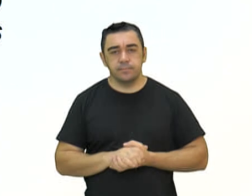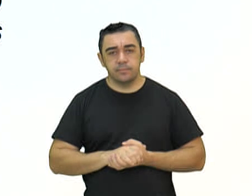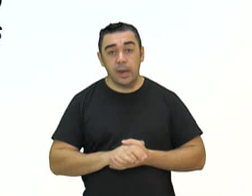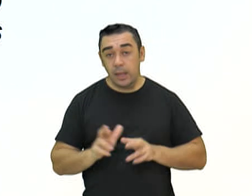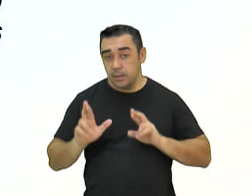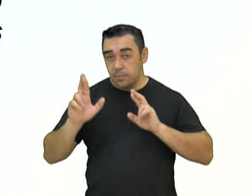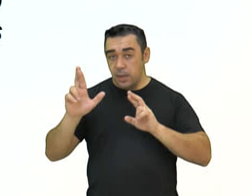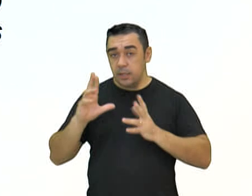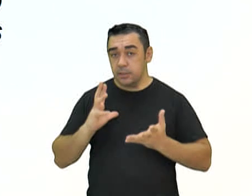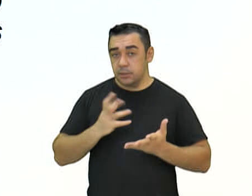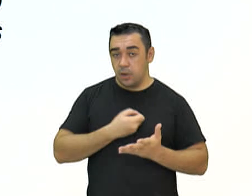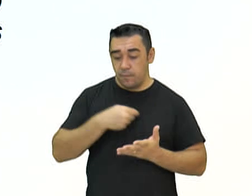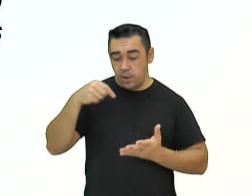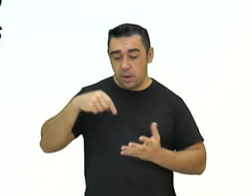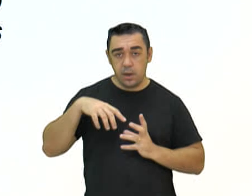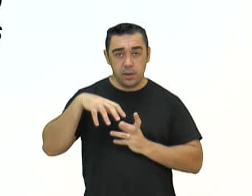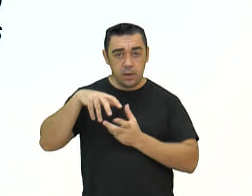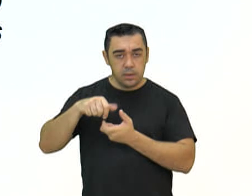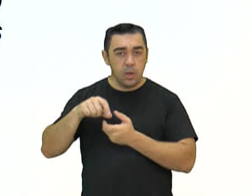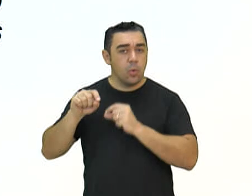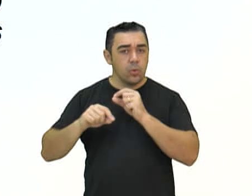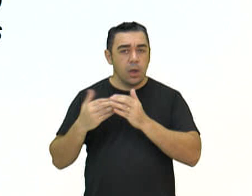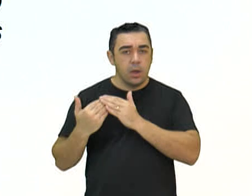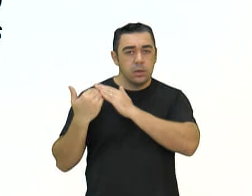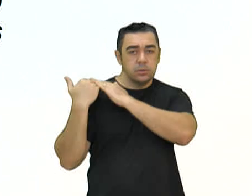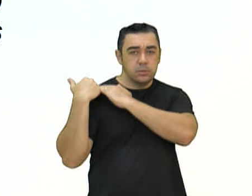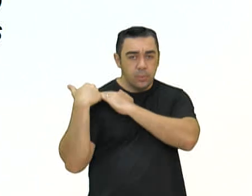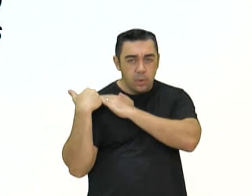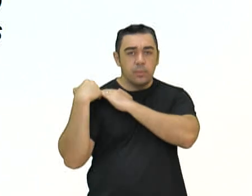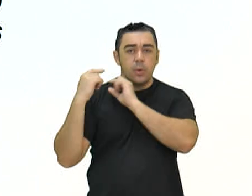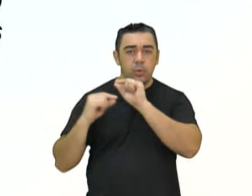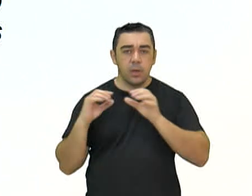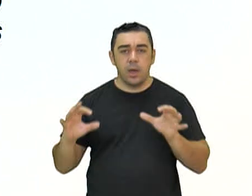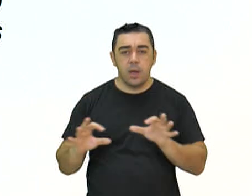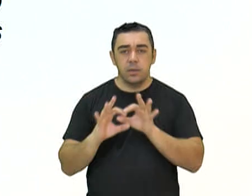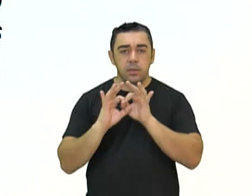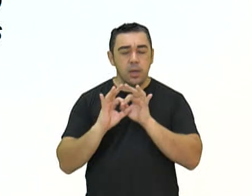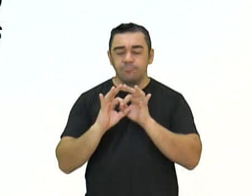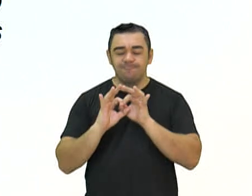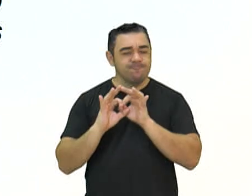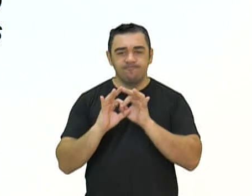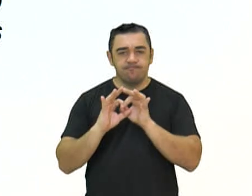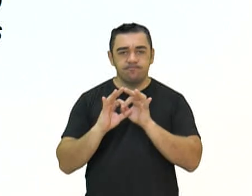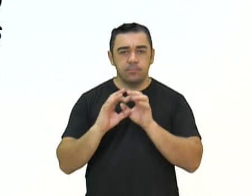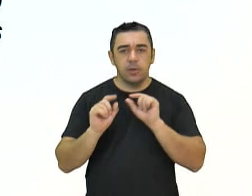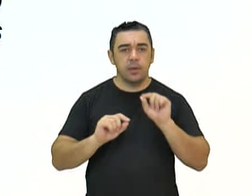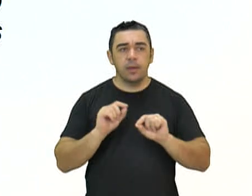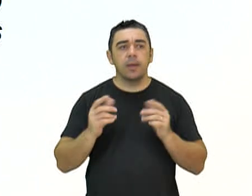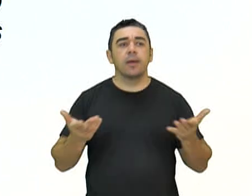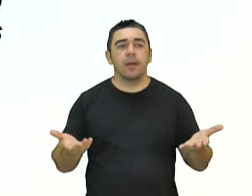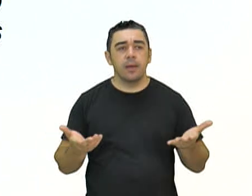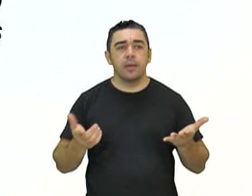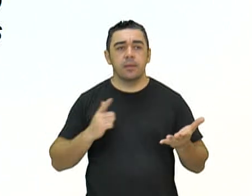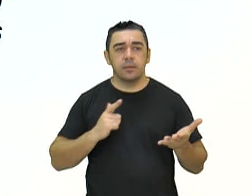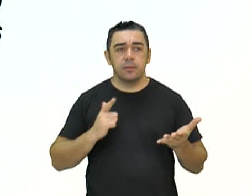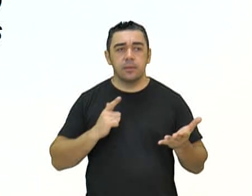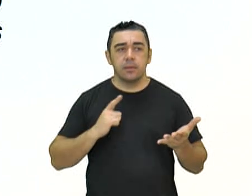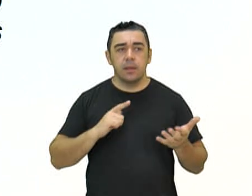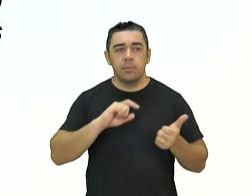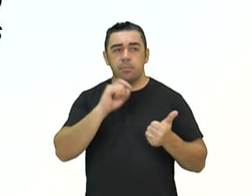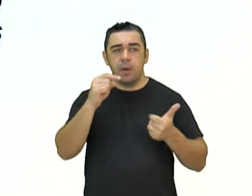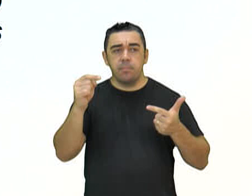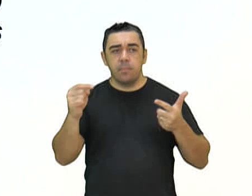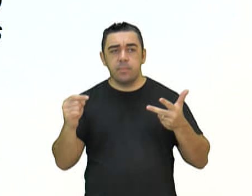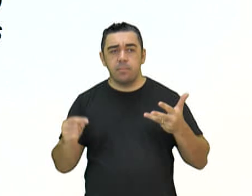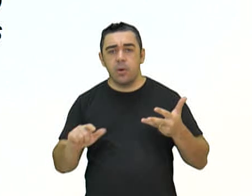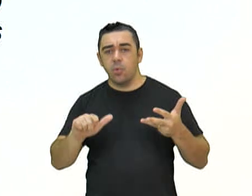de salvar nosso mundo cai sobre os ombros de uma aliança improvável. Cadê Iger, Mark